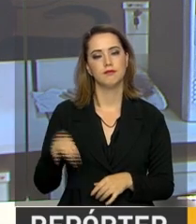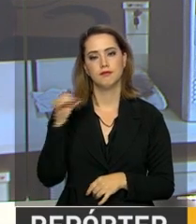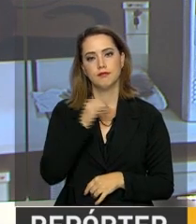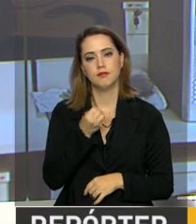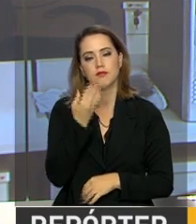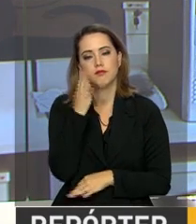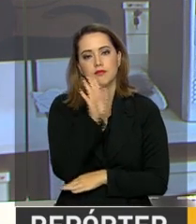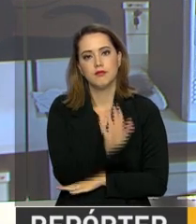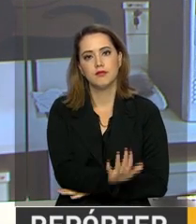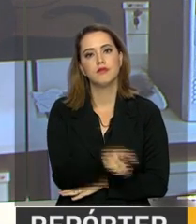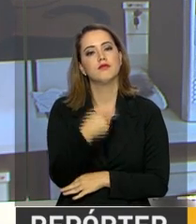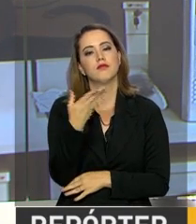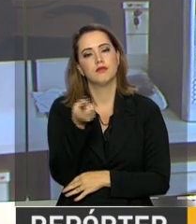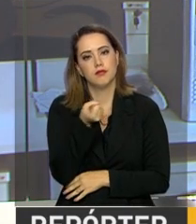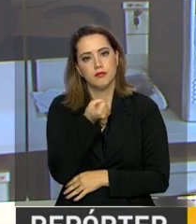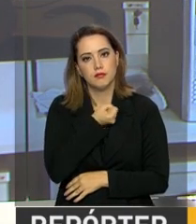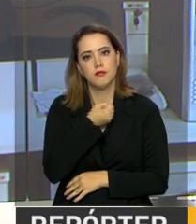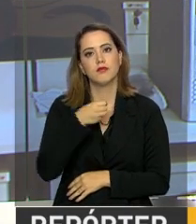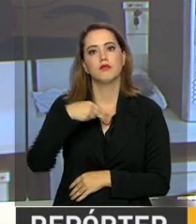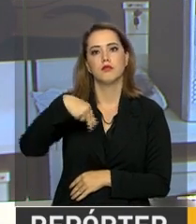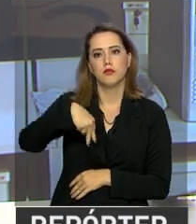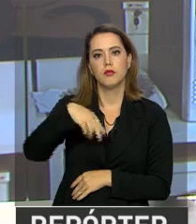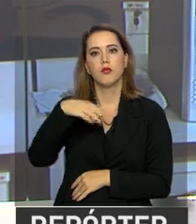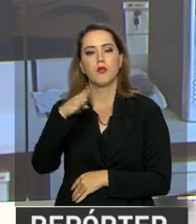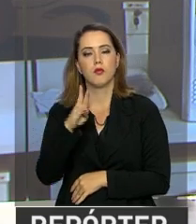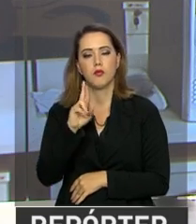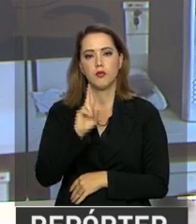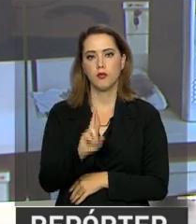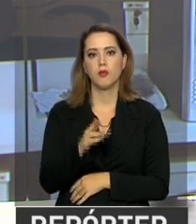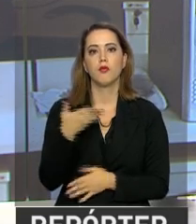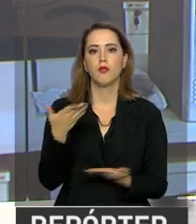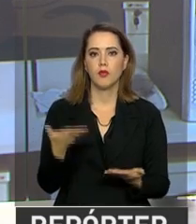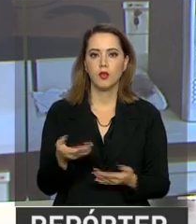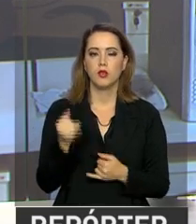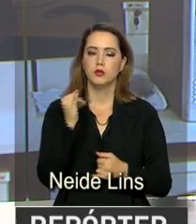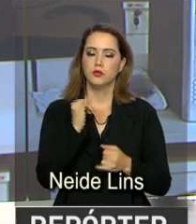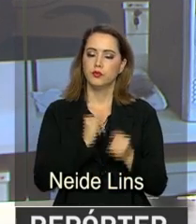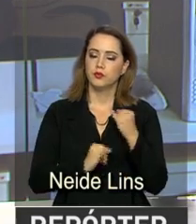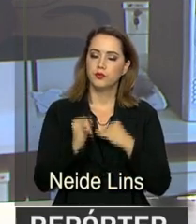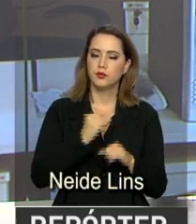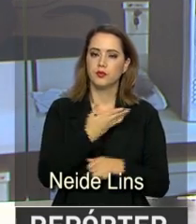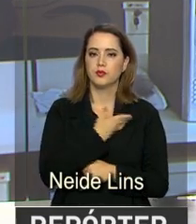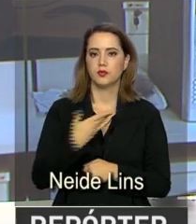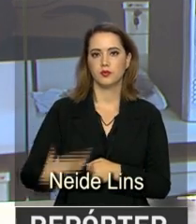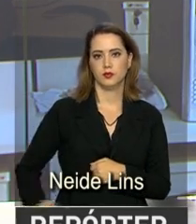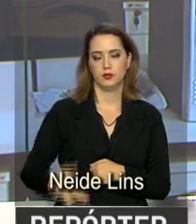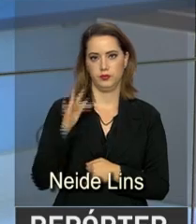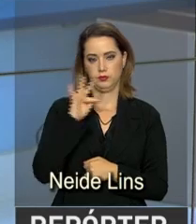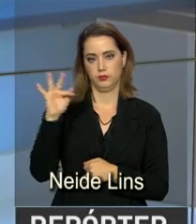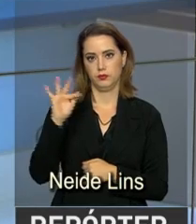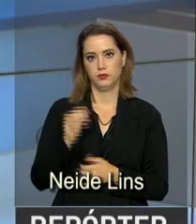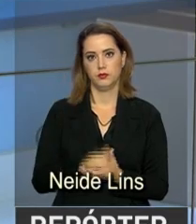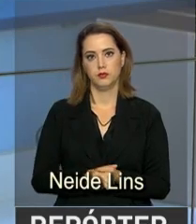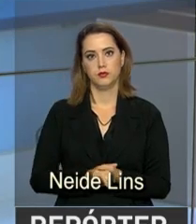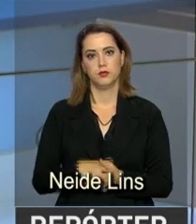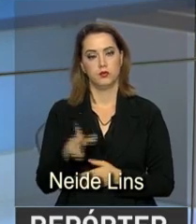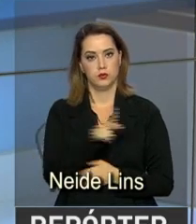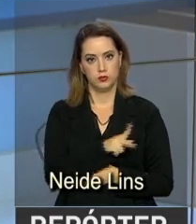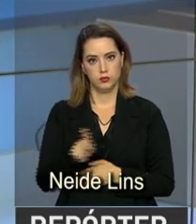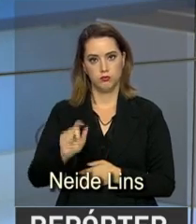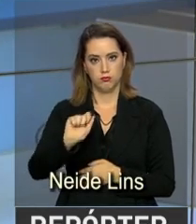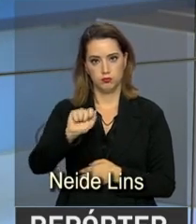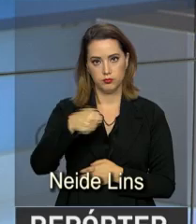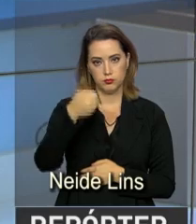Olá, boa tarde. Está no ar mais uma edição do Repórter NBR e as notícias do governo federal. O presidente